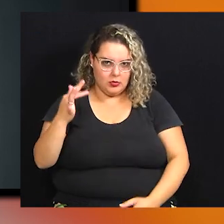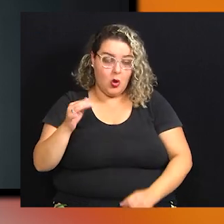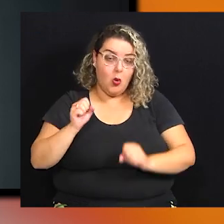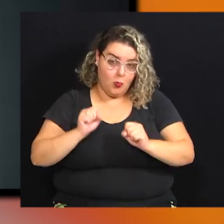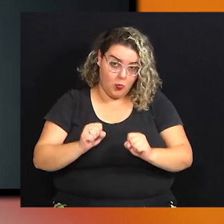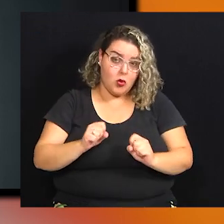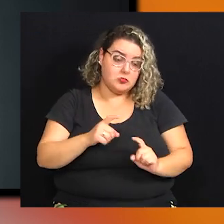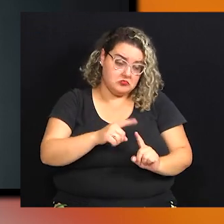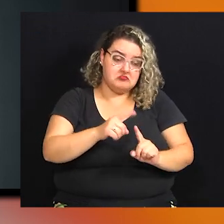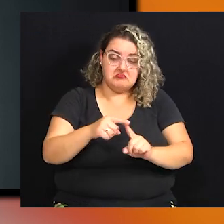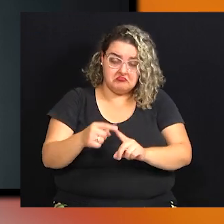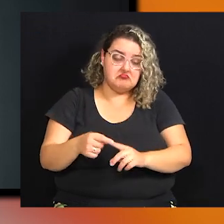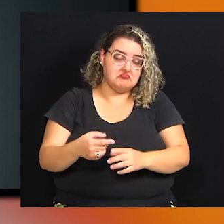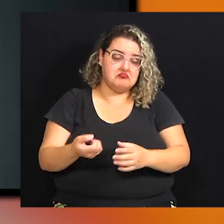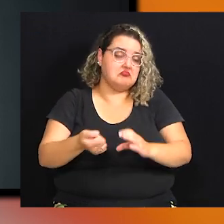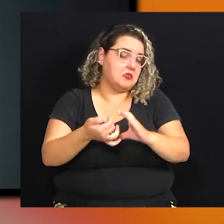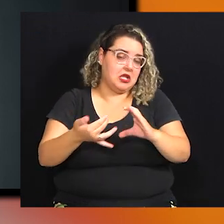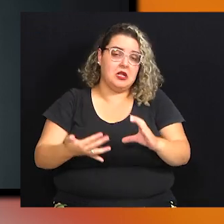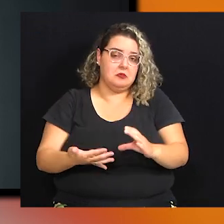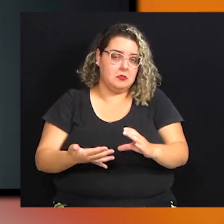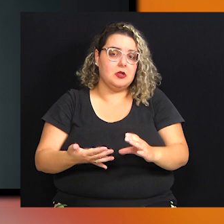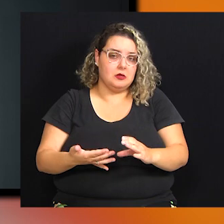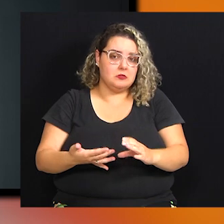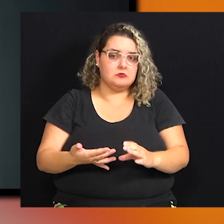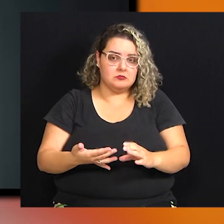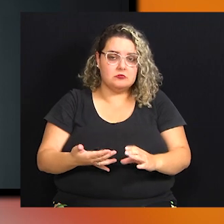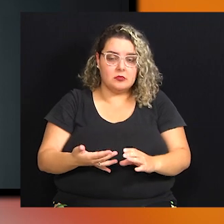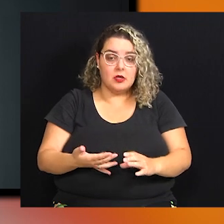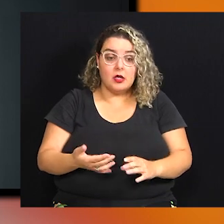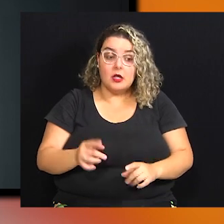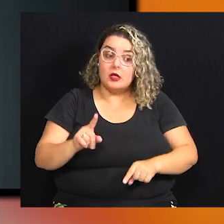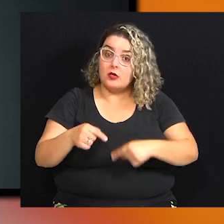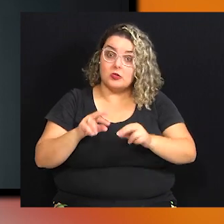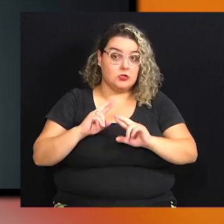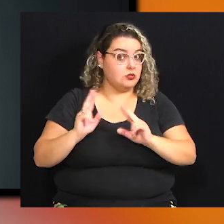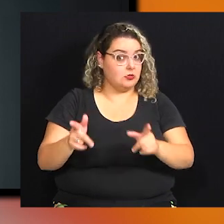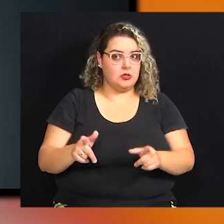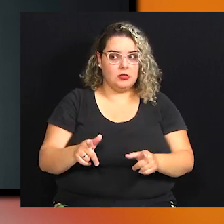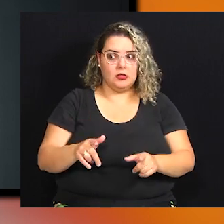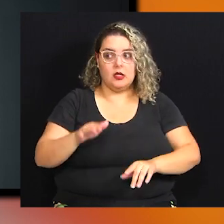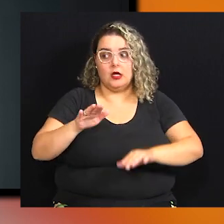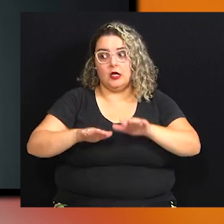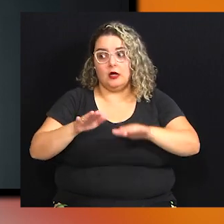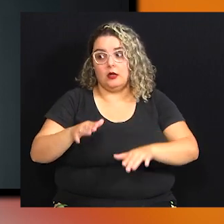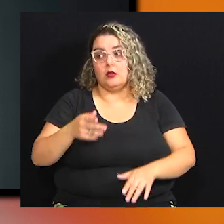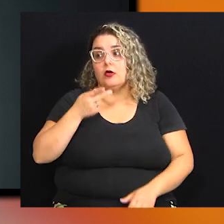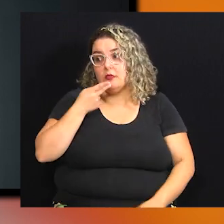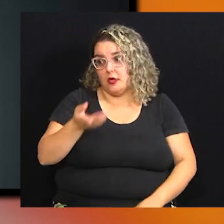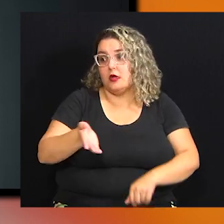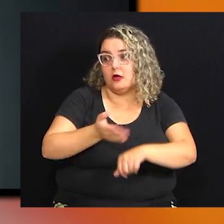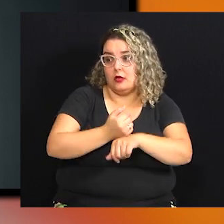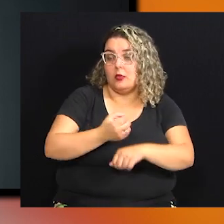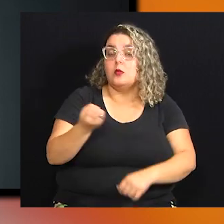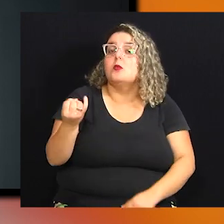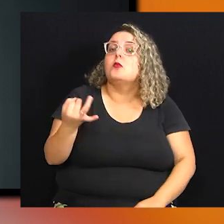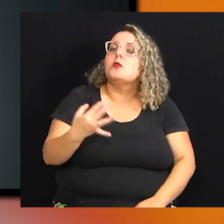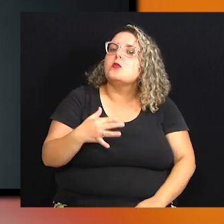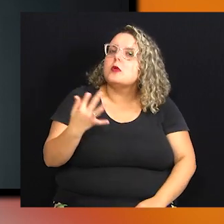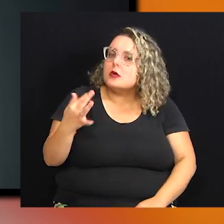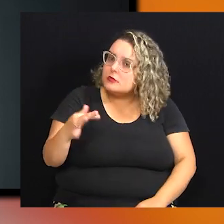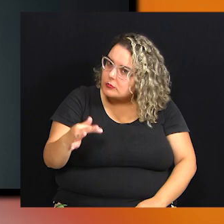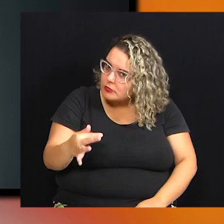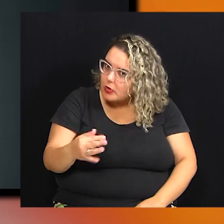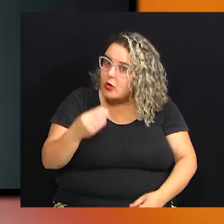a localização pode ser muito típica. Algumas dores de cabeça, elas podem não ser tão típicas assim. Depende, igual eu tinha falado antes, do